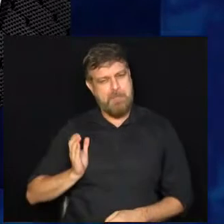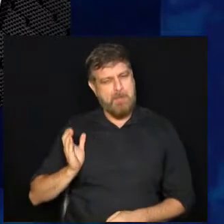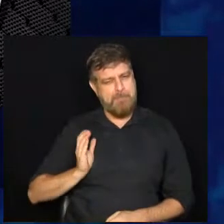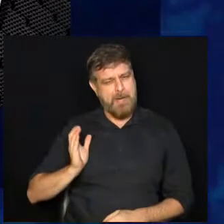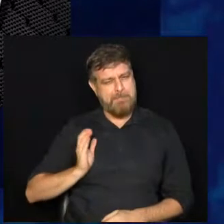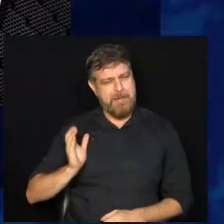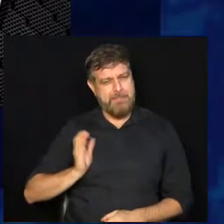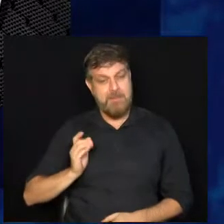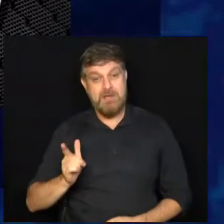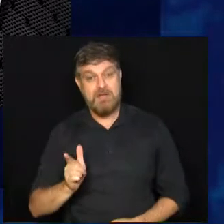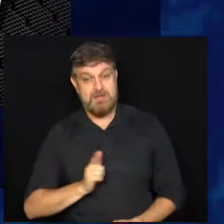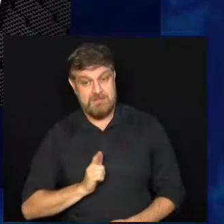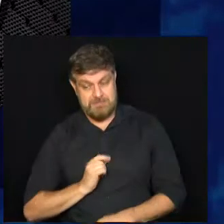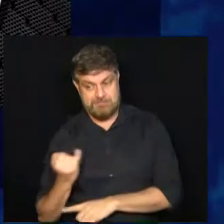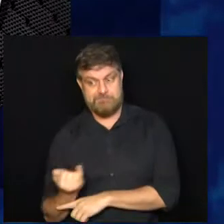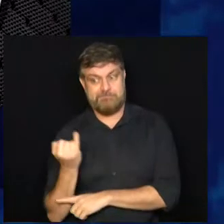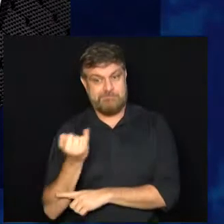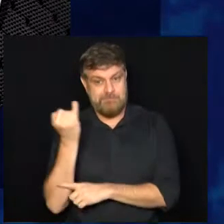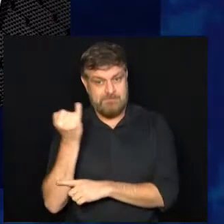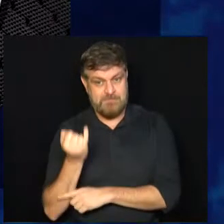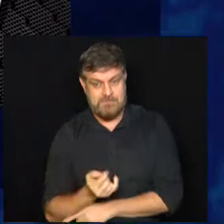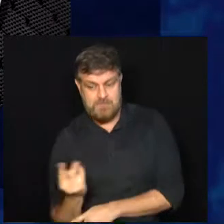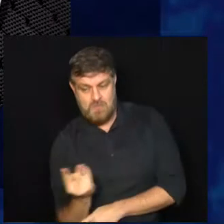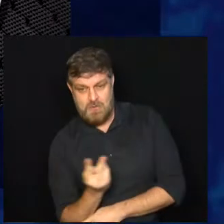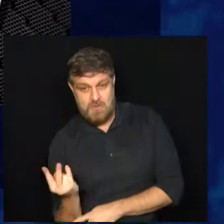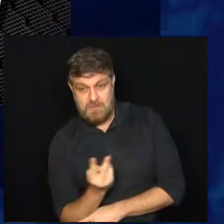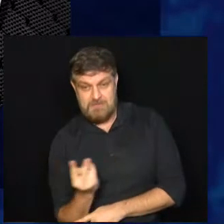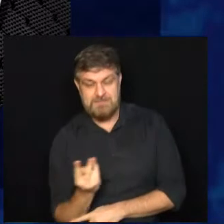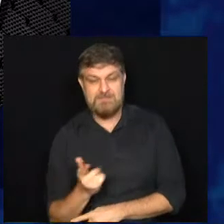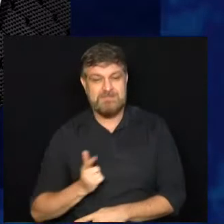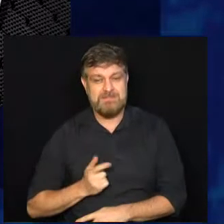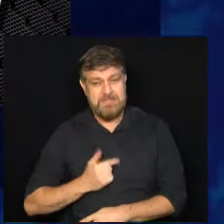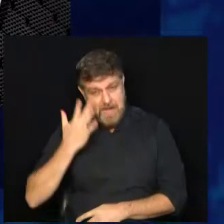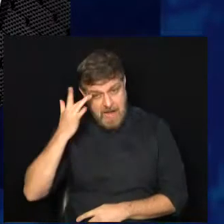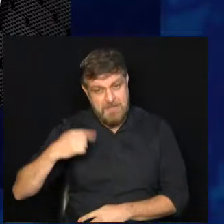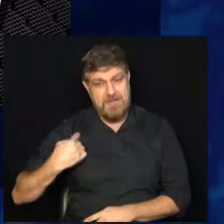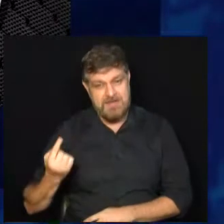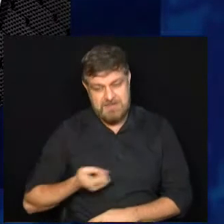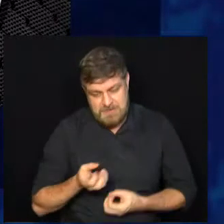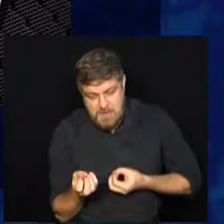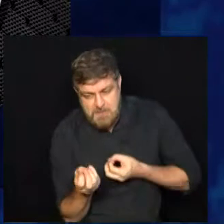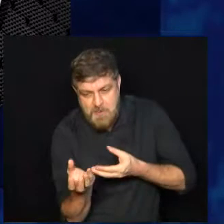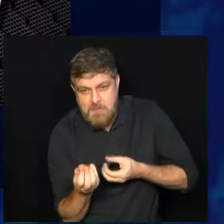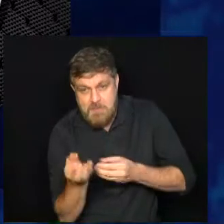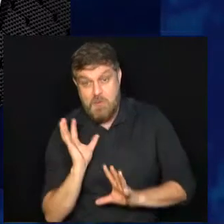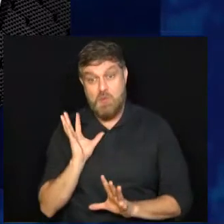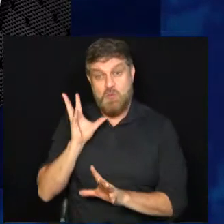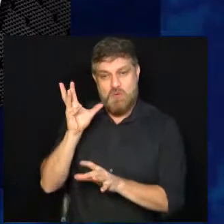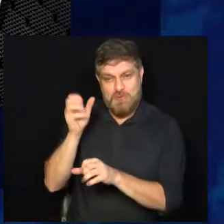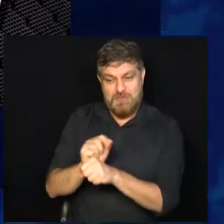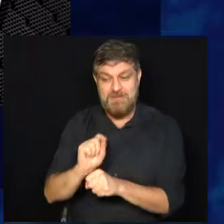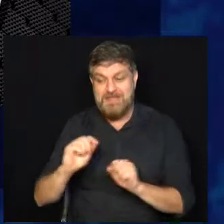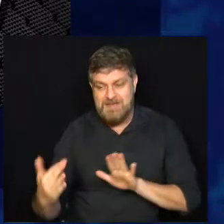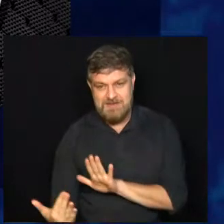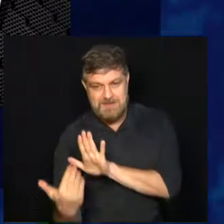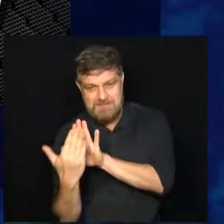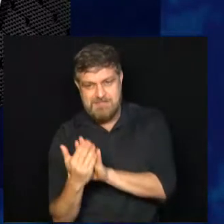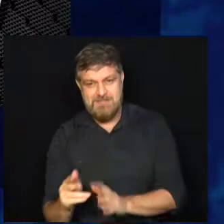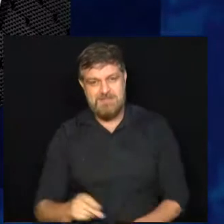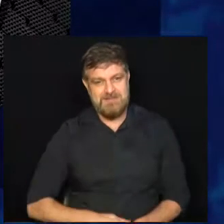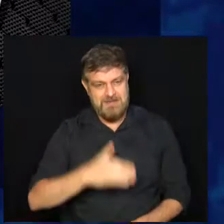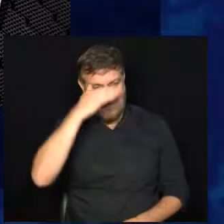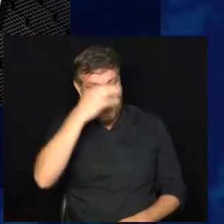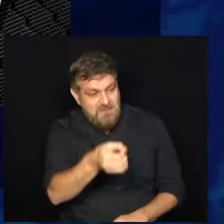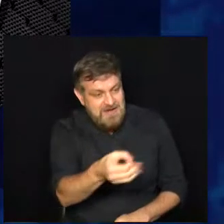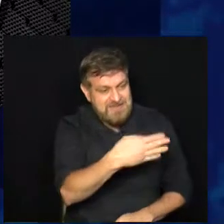essa partida vale muito para as duas equipes e claro que amanhã a gente conta tudo sobre este duelo entre Novo